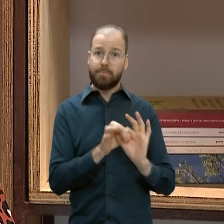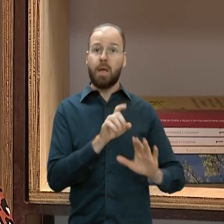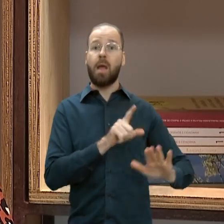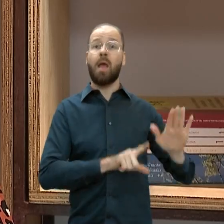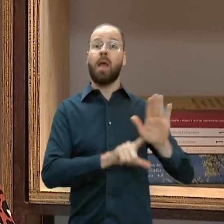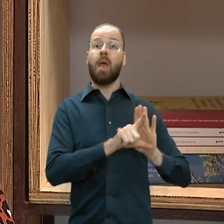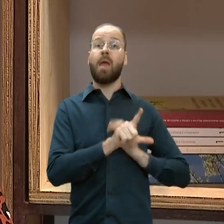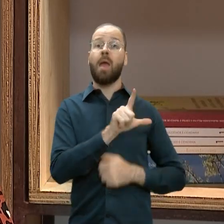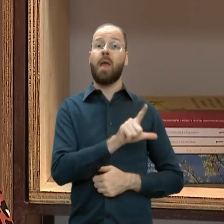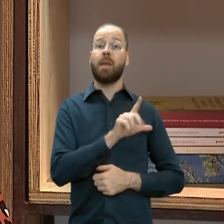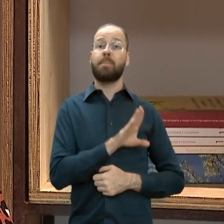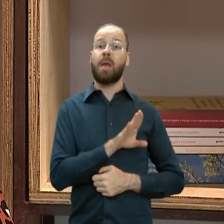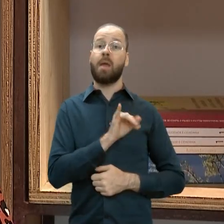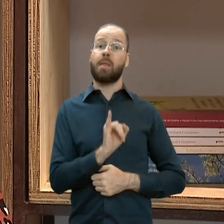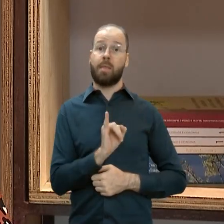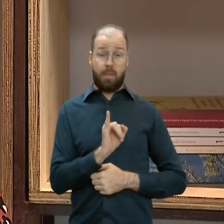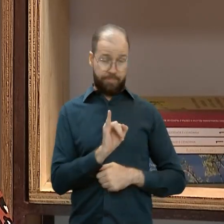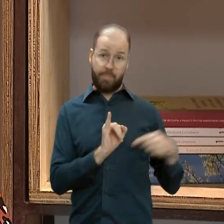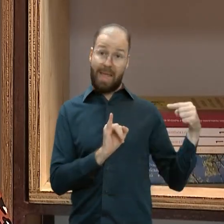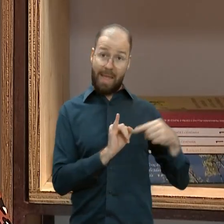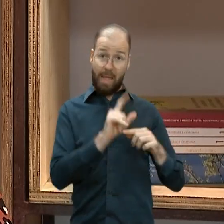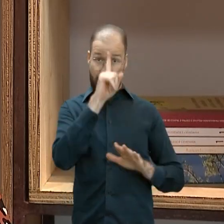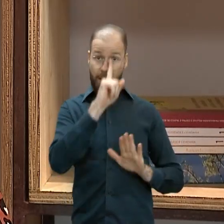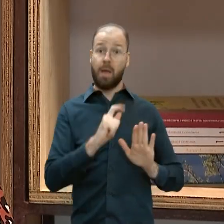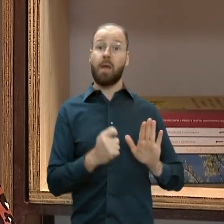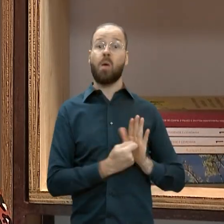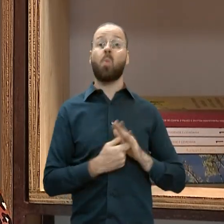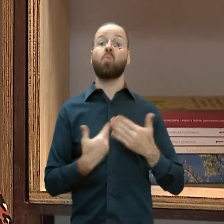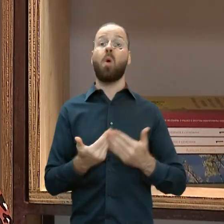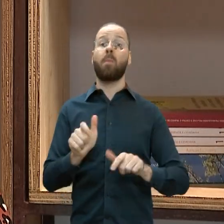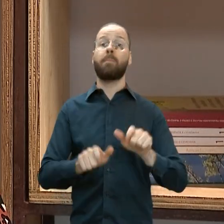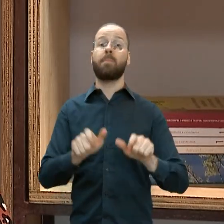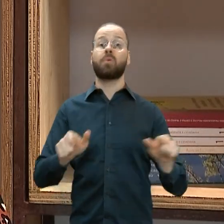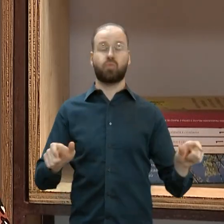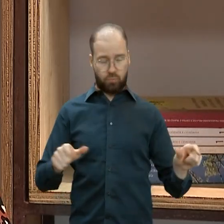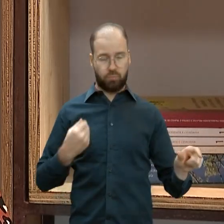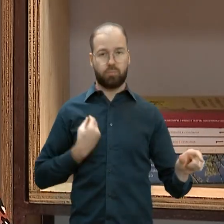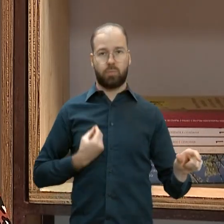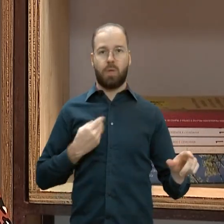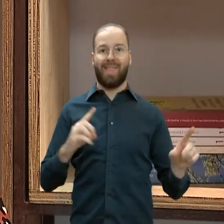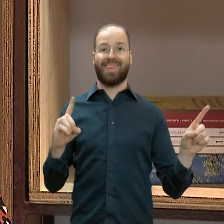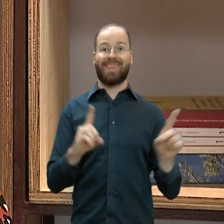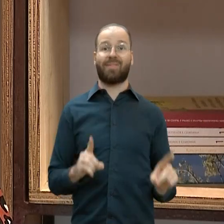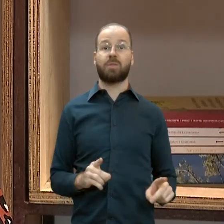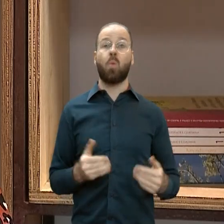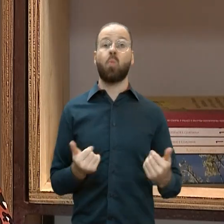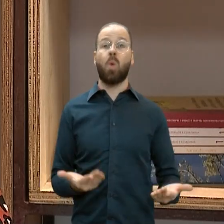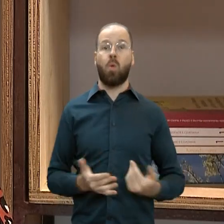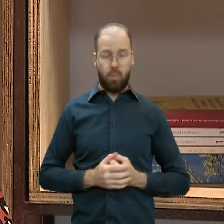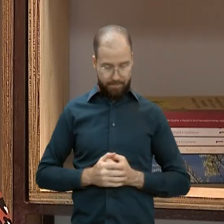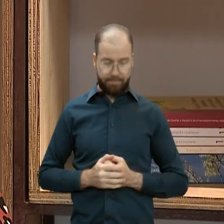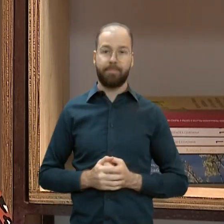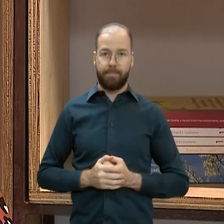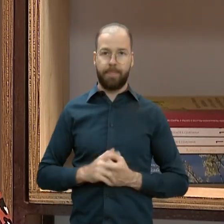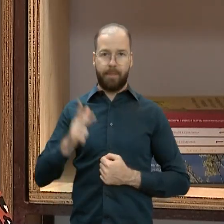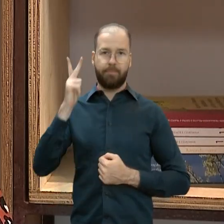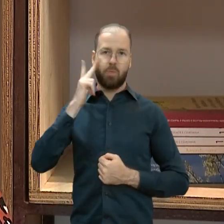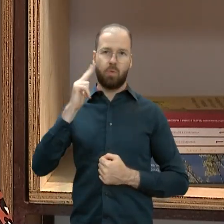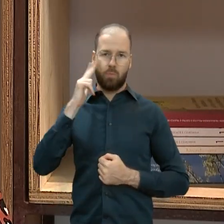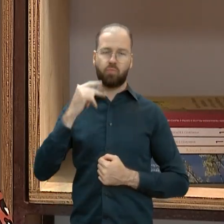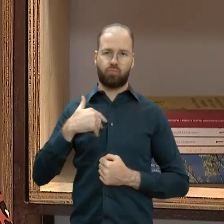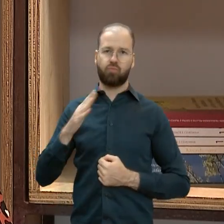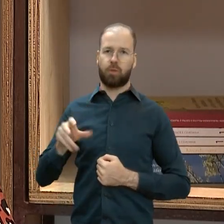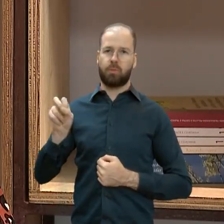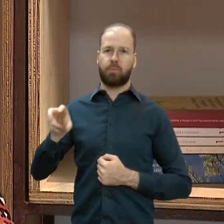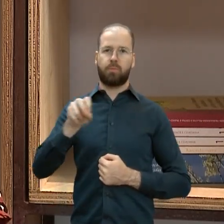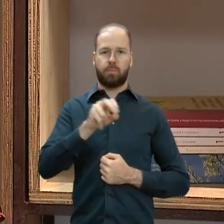Inclusão, que lá está determinando o público-alvo, que é as pessoas com deficiência. Então, é comum, eu já vi, por